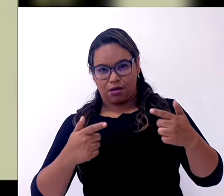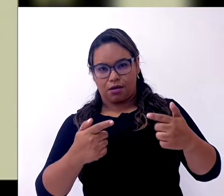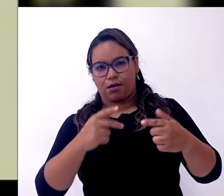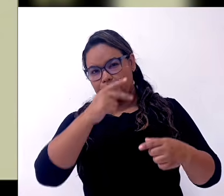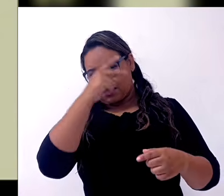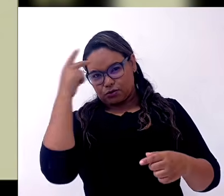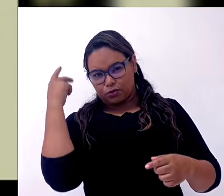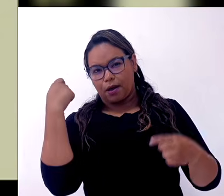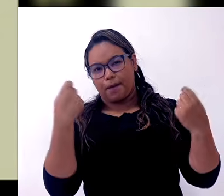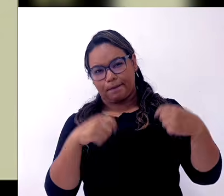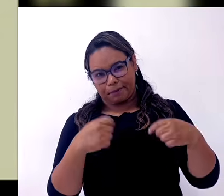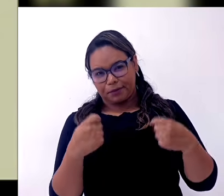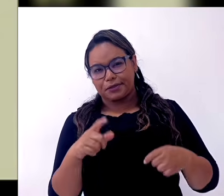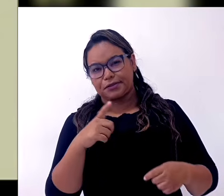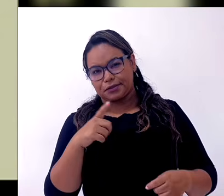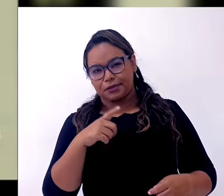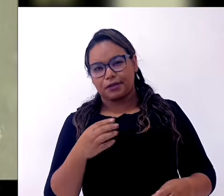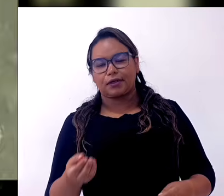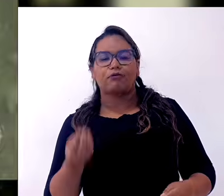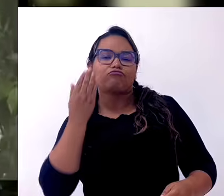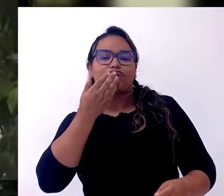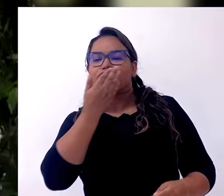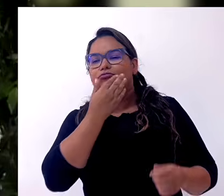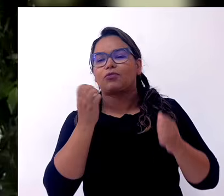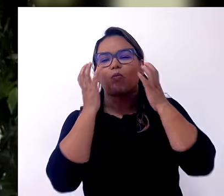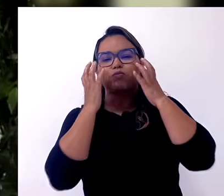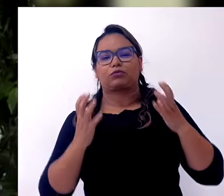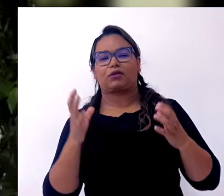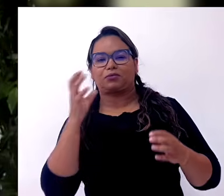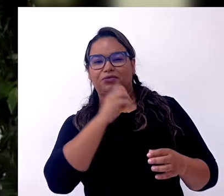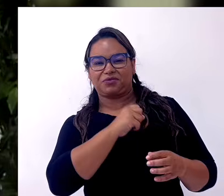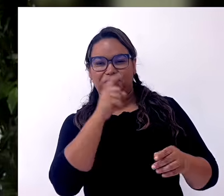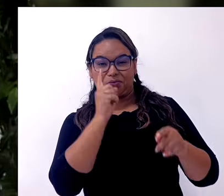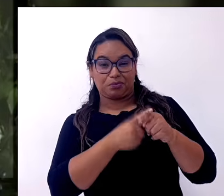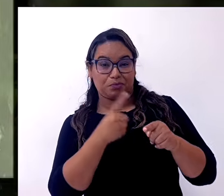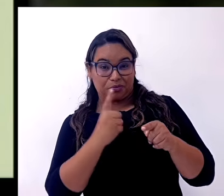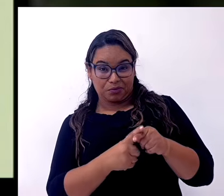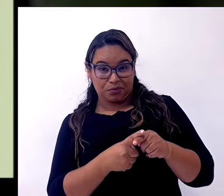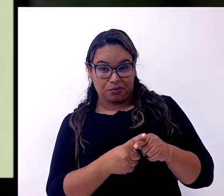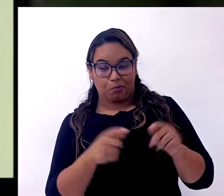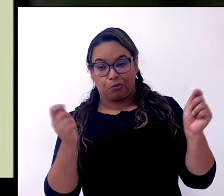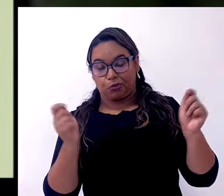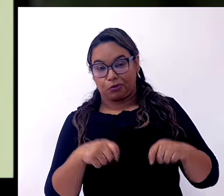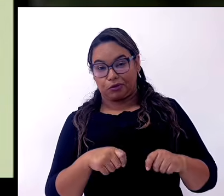Agora vamos dar uma olhada neste vídeo no qual George Bush tem algo a dizer sobre esta questão.